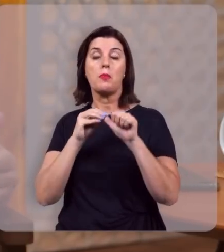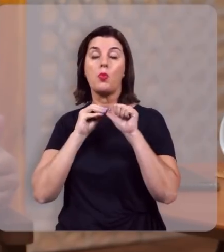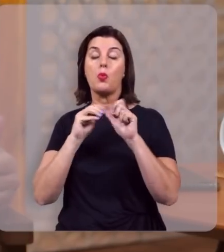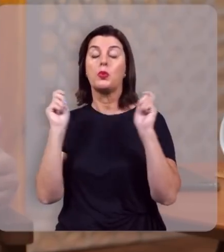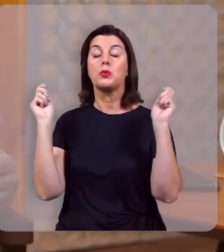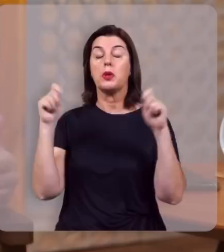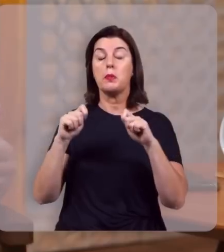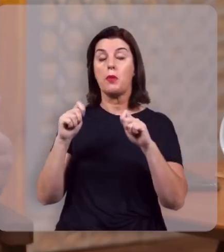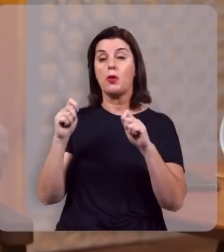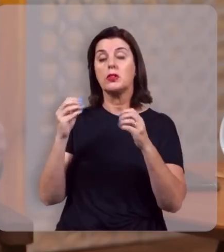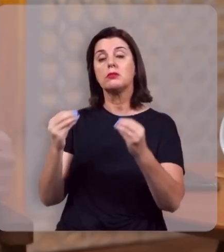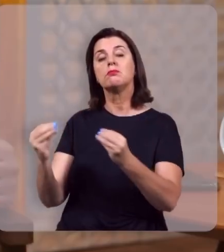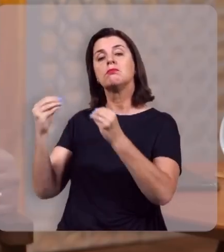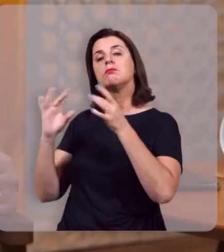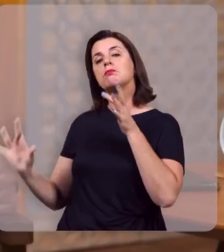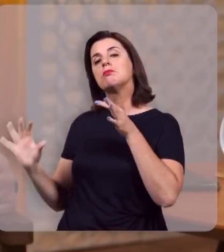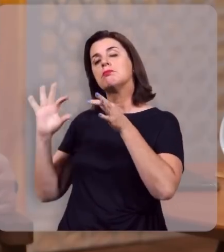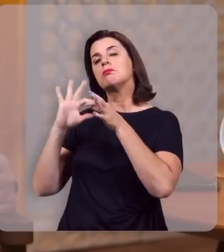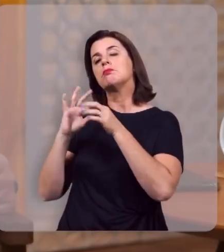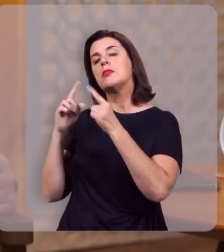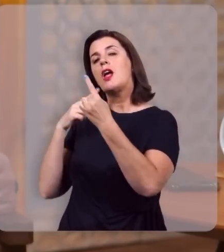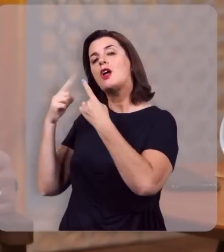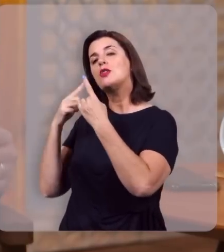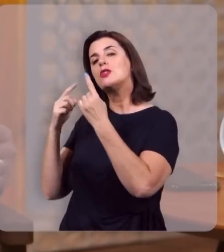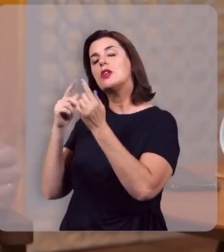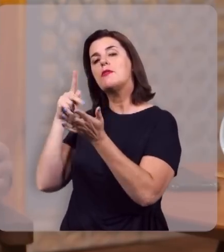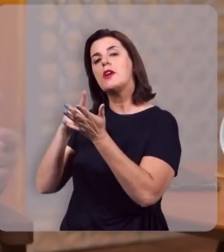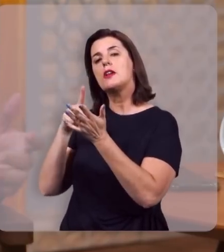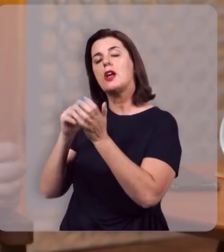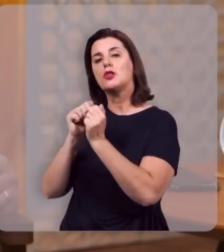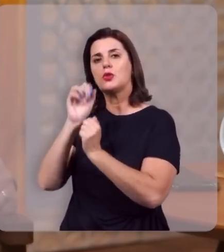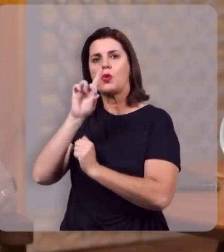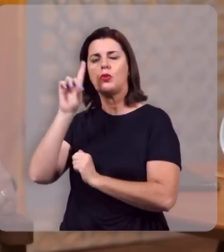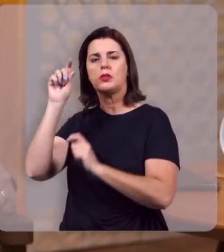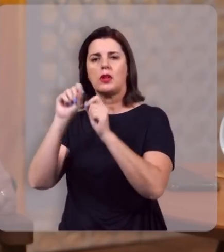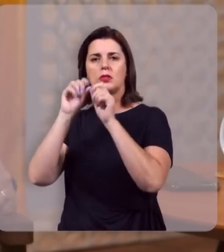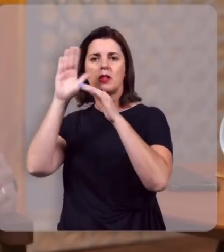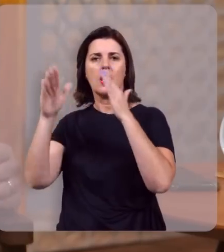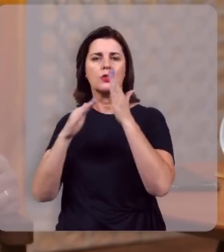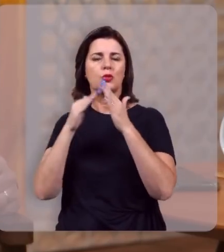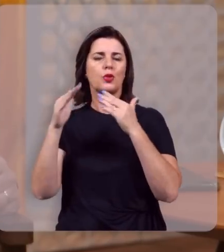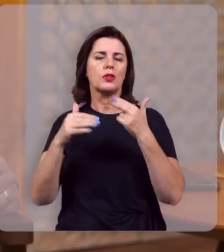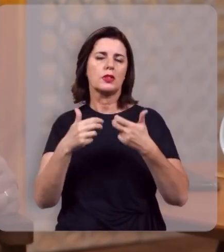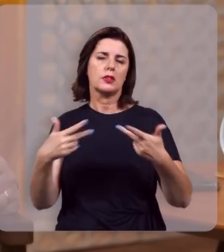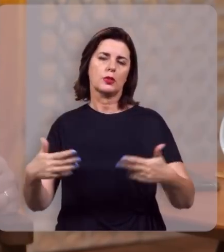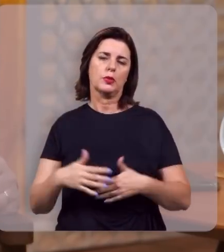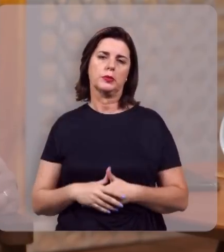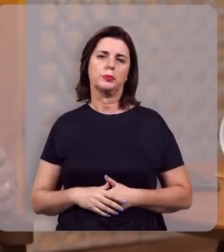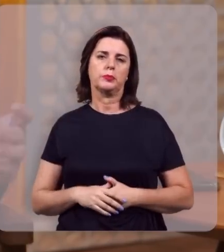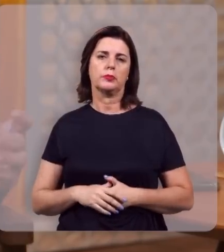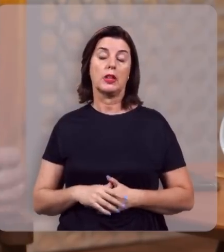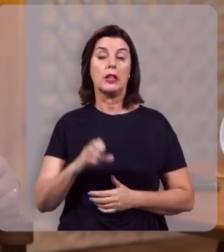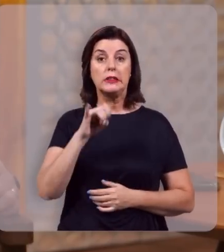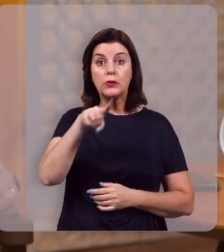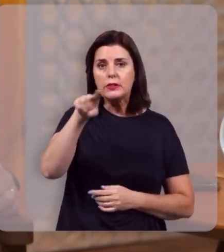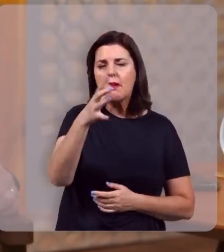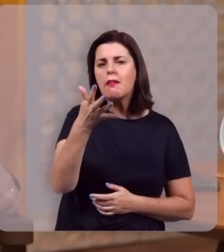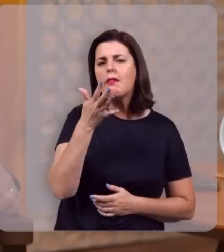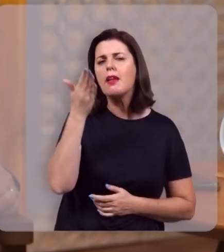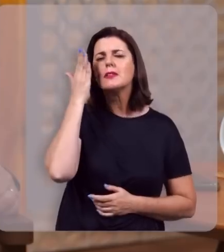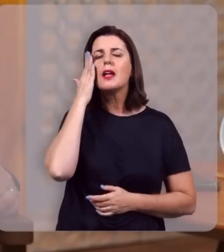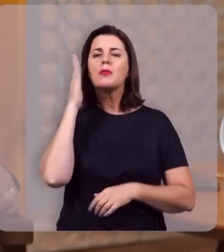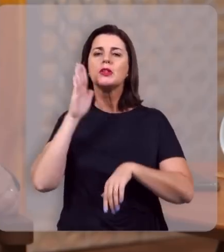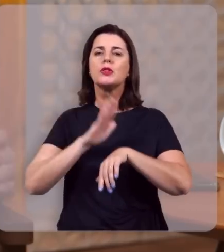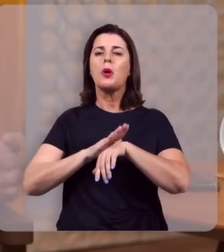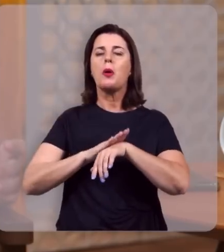é capaz de nos trazer de volta para um relacionamento real com Deus, Criador de todas as coisas. Se você quer saber